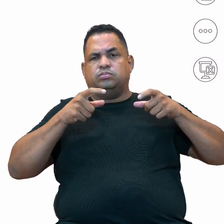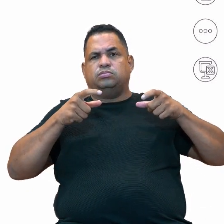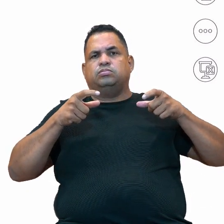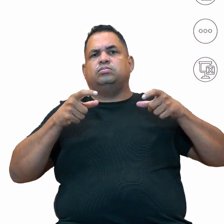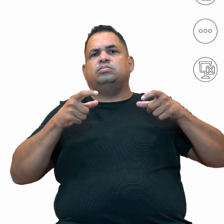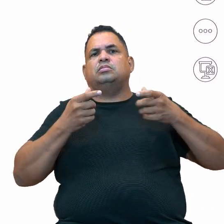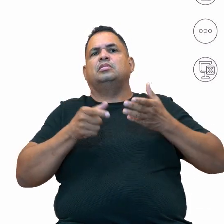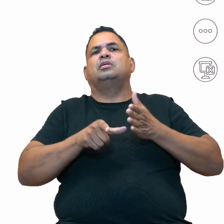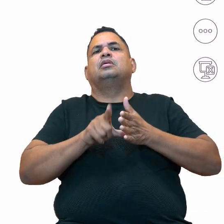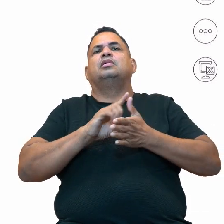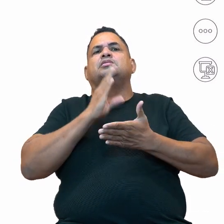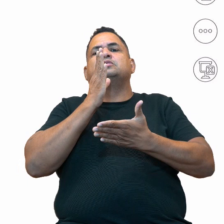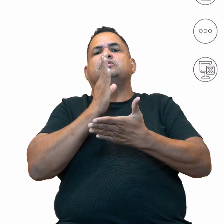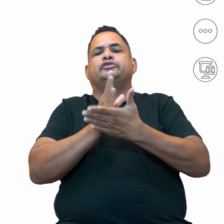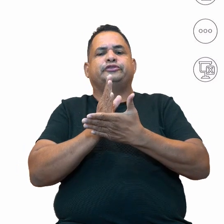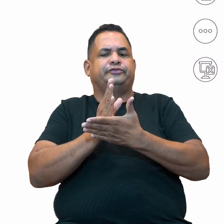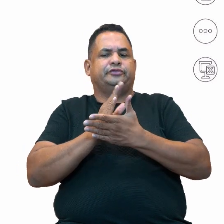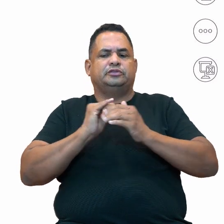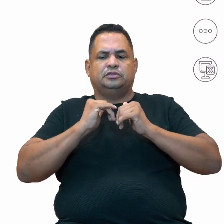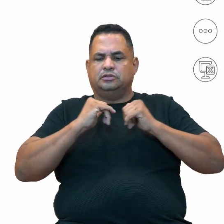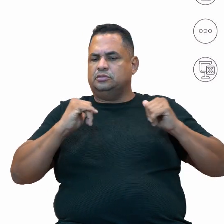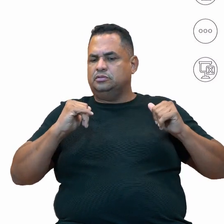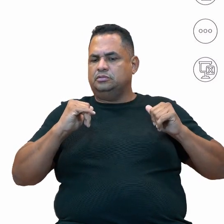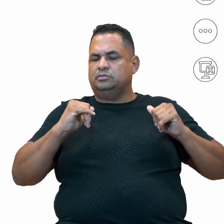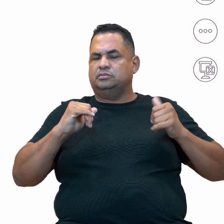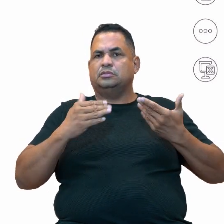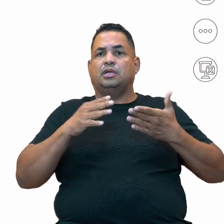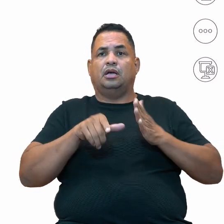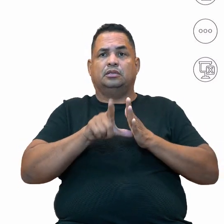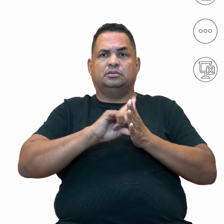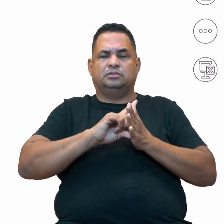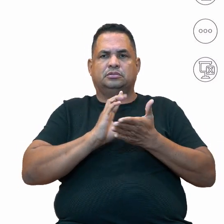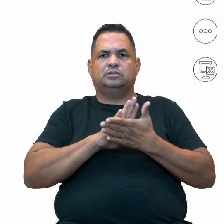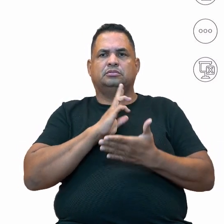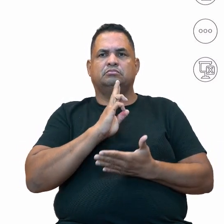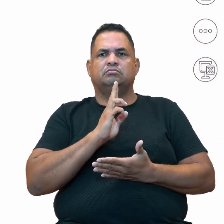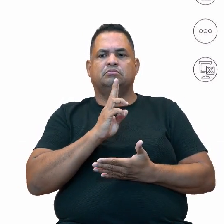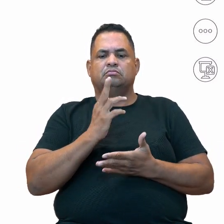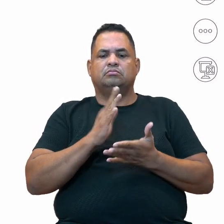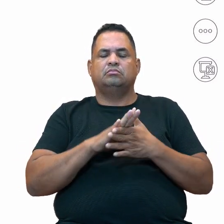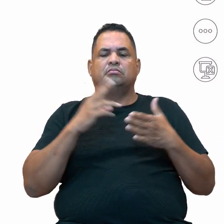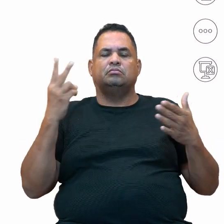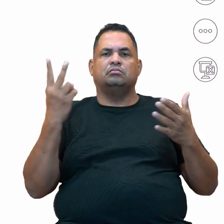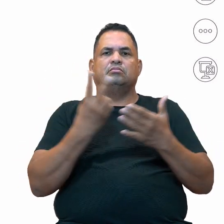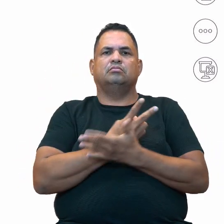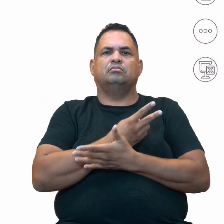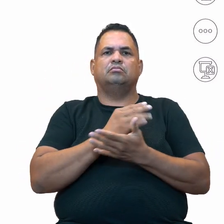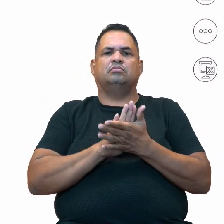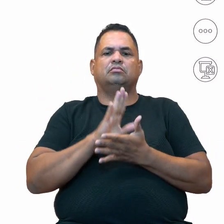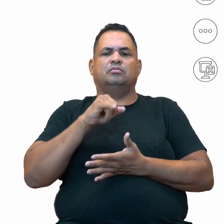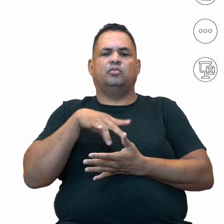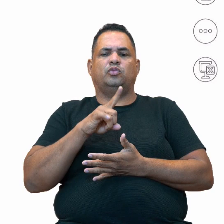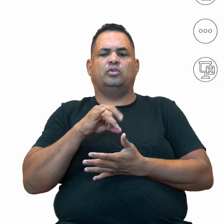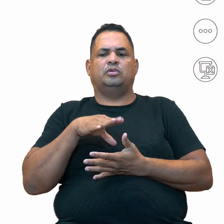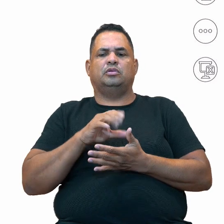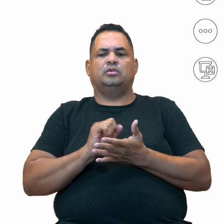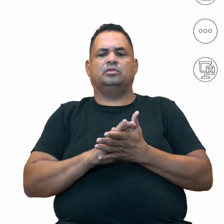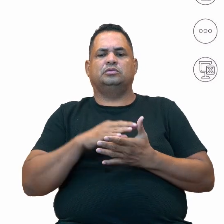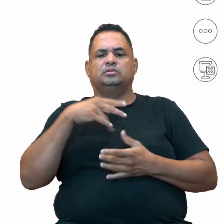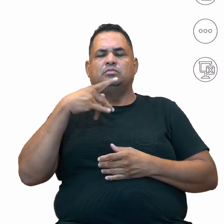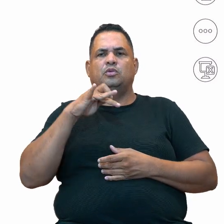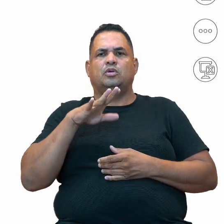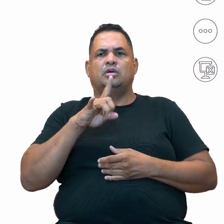se dividir em duas, tá? Então, esse é o processo que vai acontecer nas moneras, nos casos dos